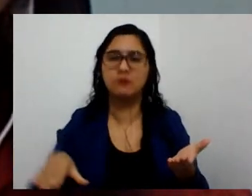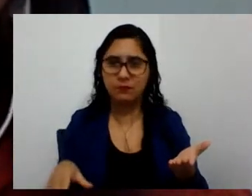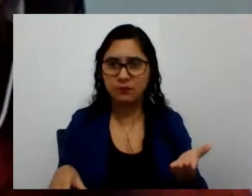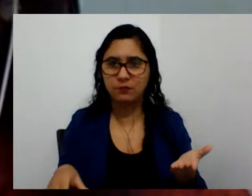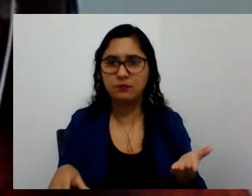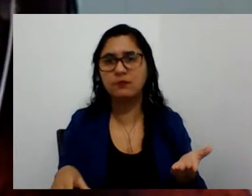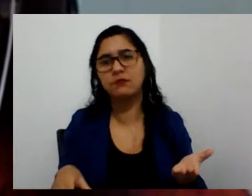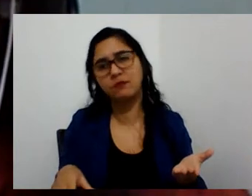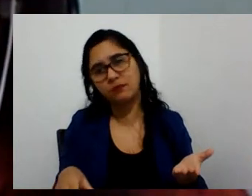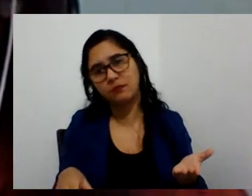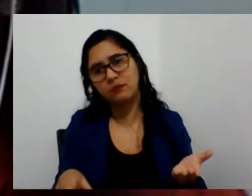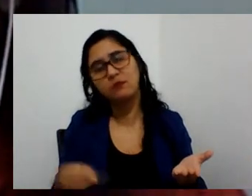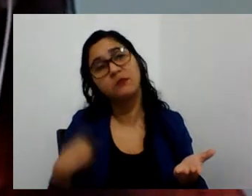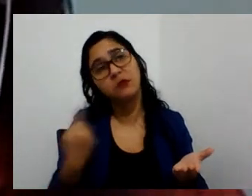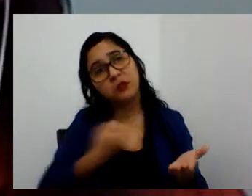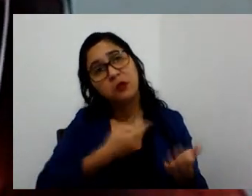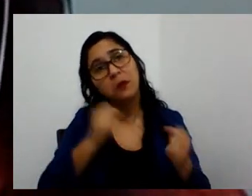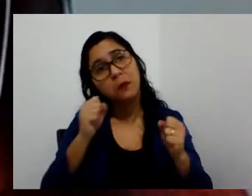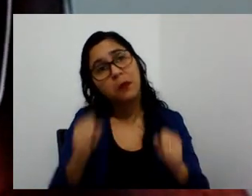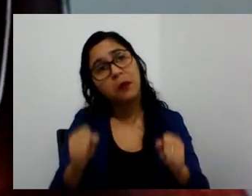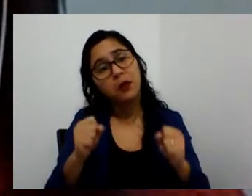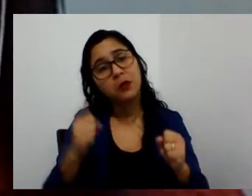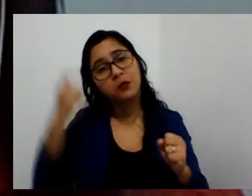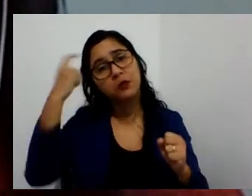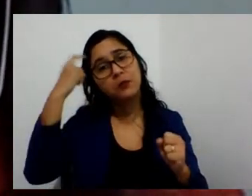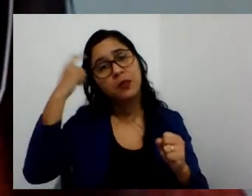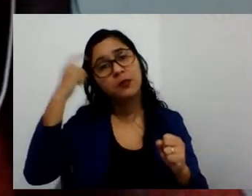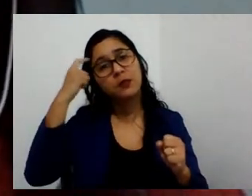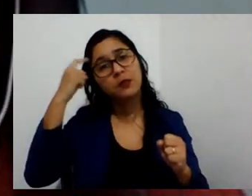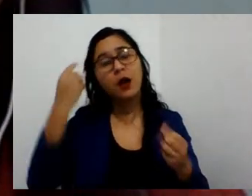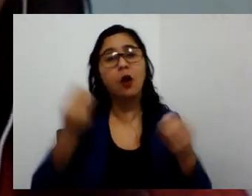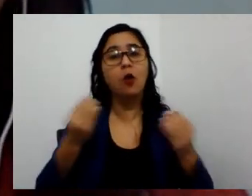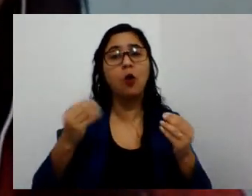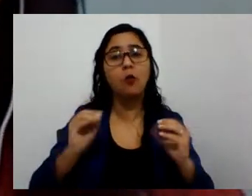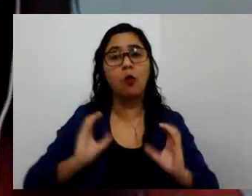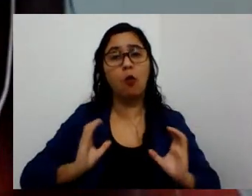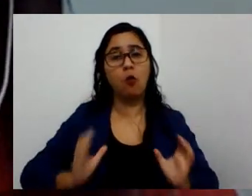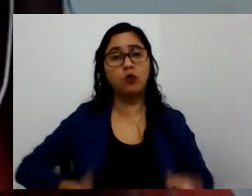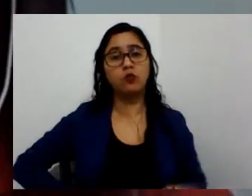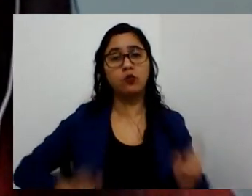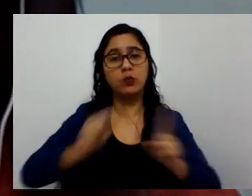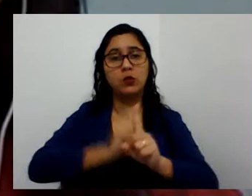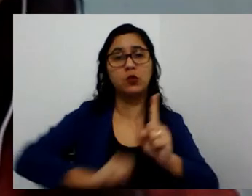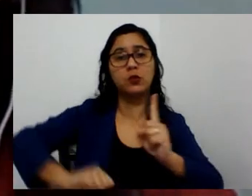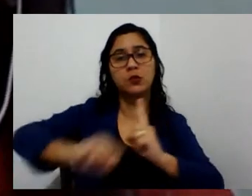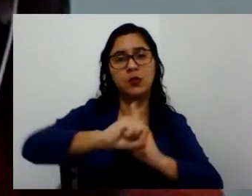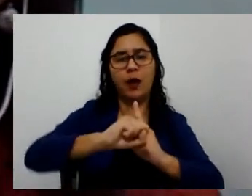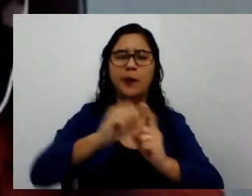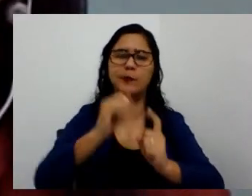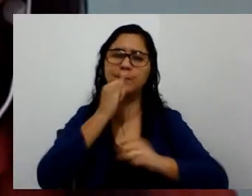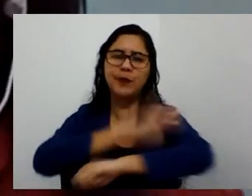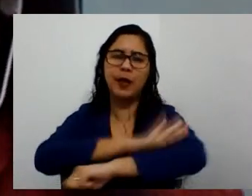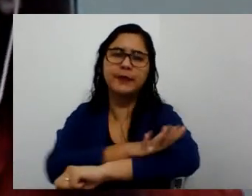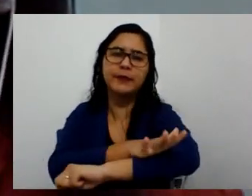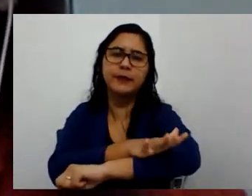Nós podemos pensar a respeito de condutas sociais, como racismo,